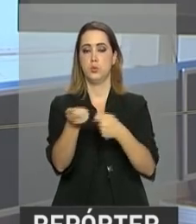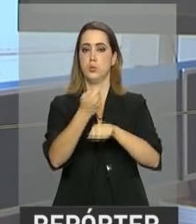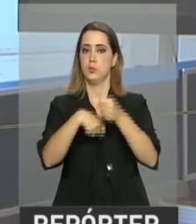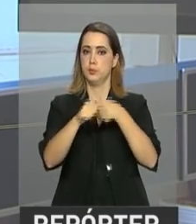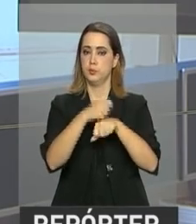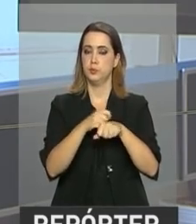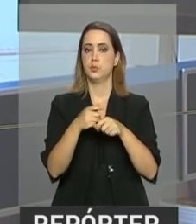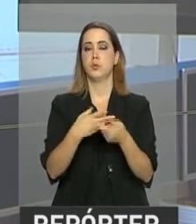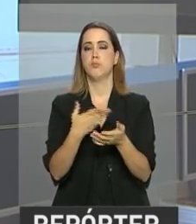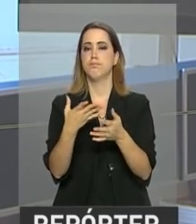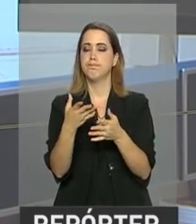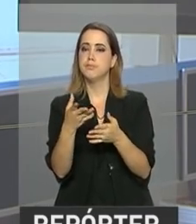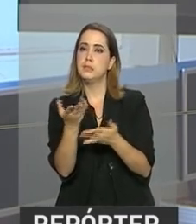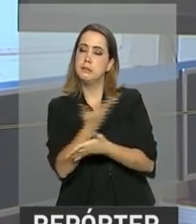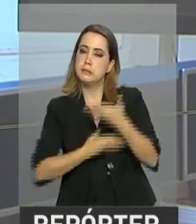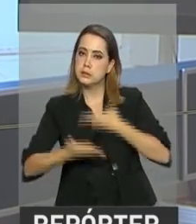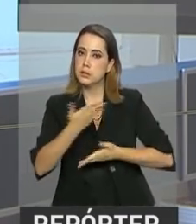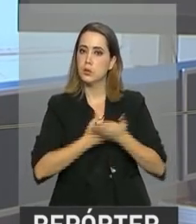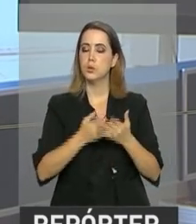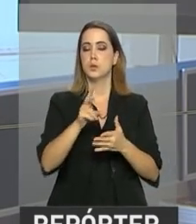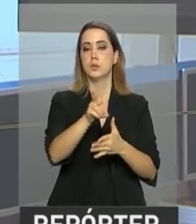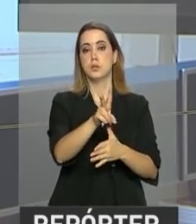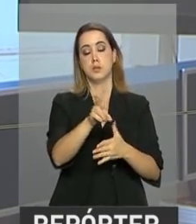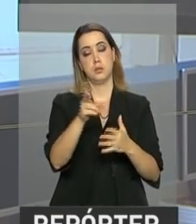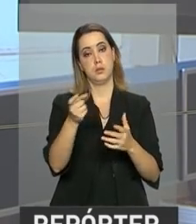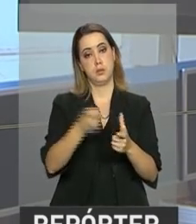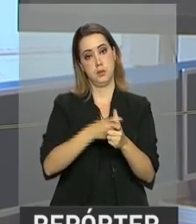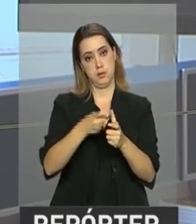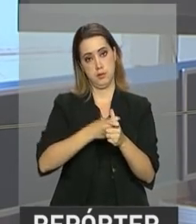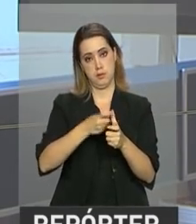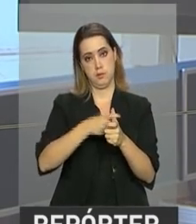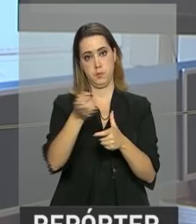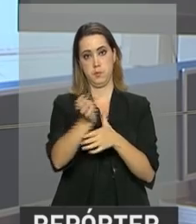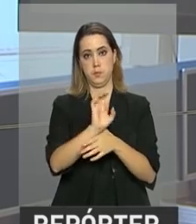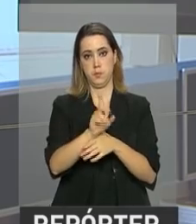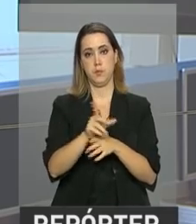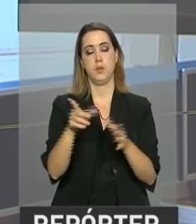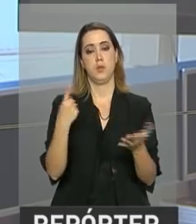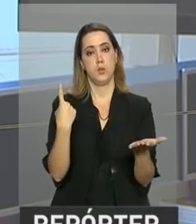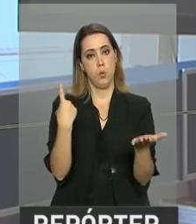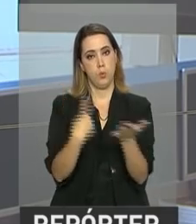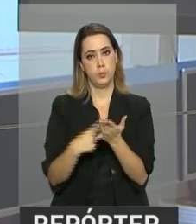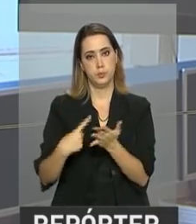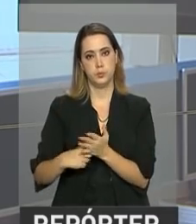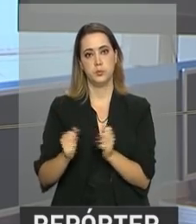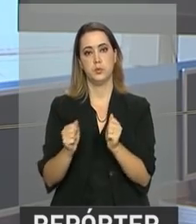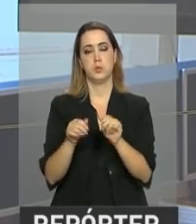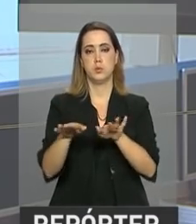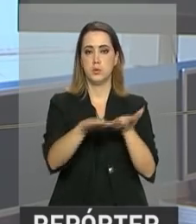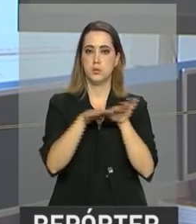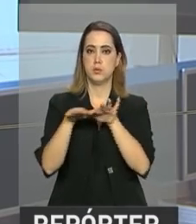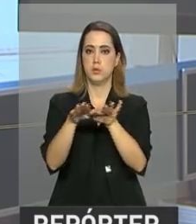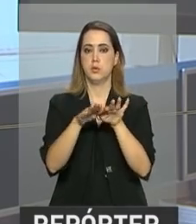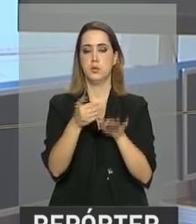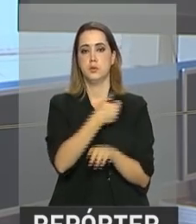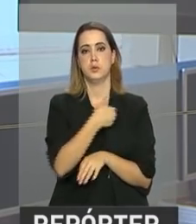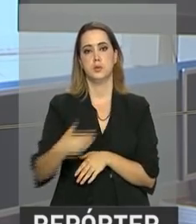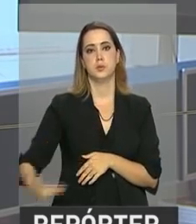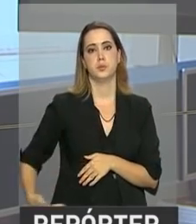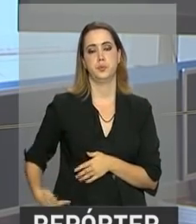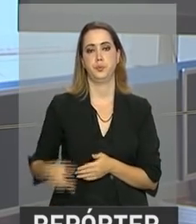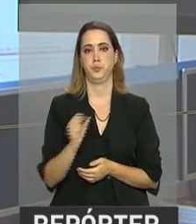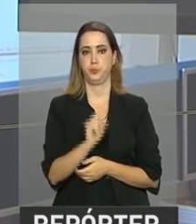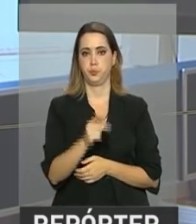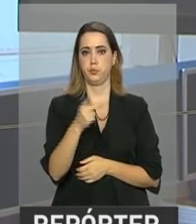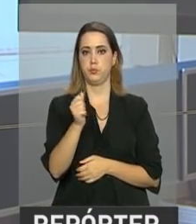a dívida dos estados e fechar um acordo para o equilíbrio das contas públicas. Na reportagem de Paulo Lassalvia, você vai entender como